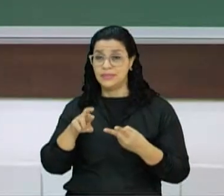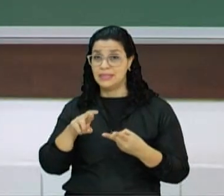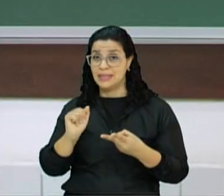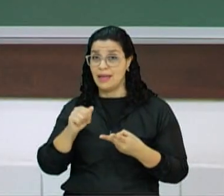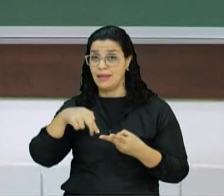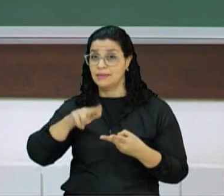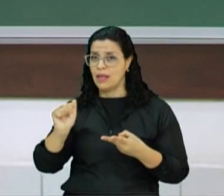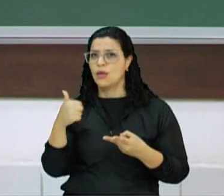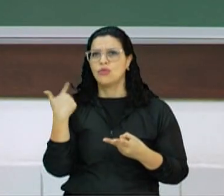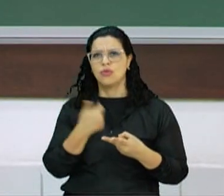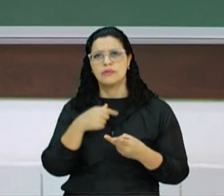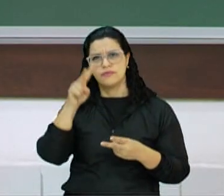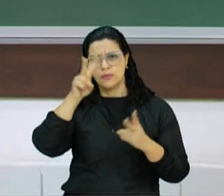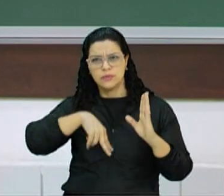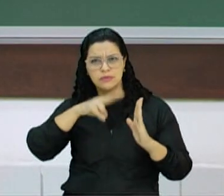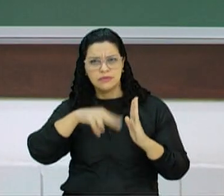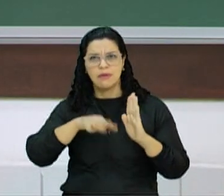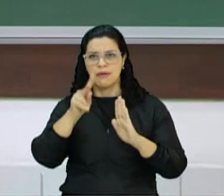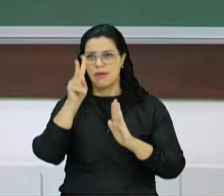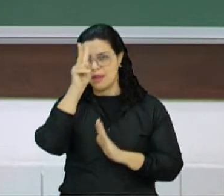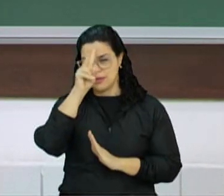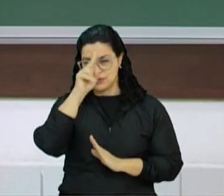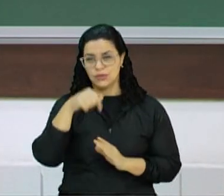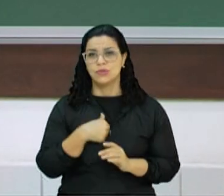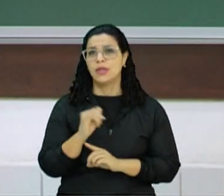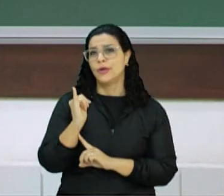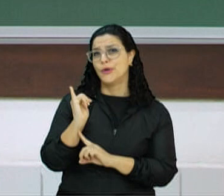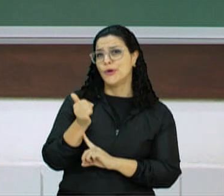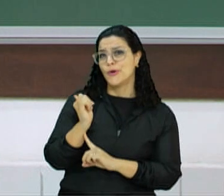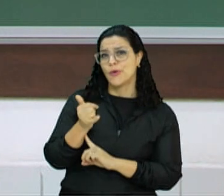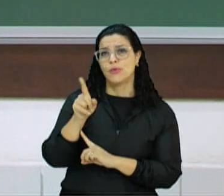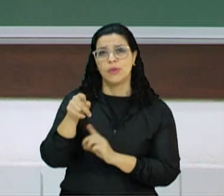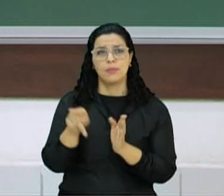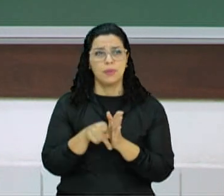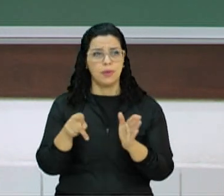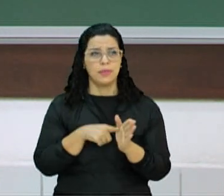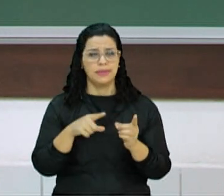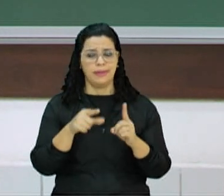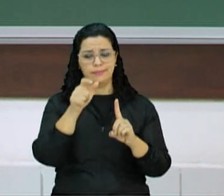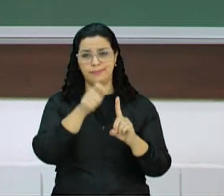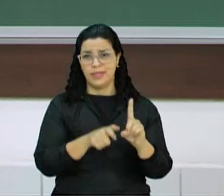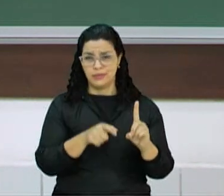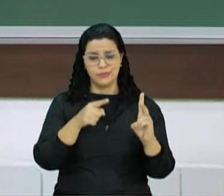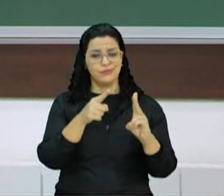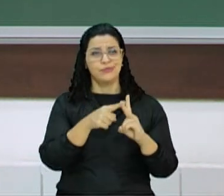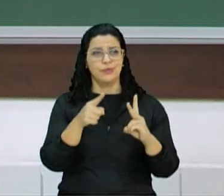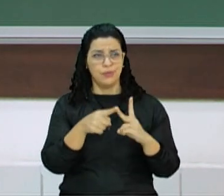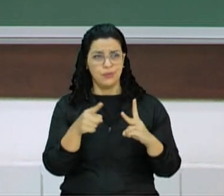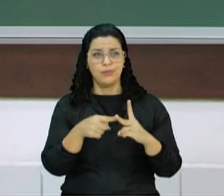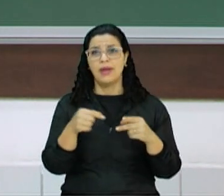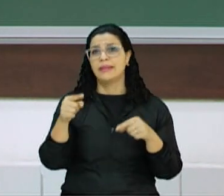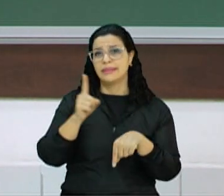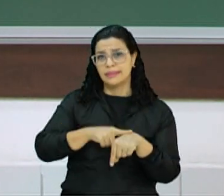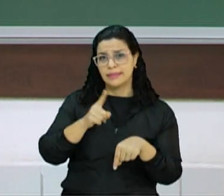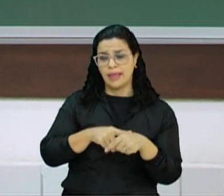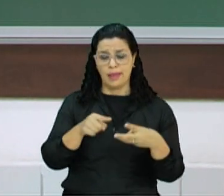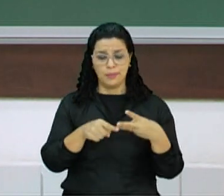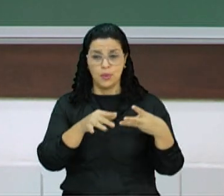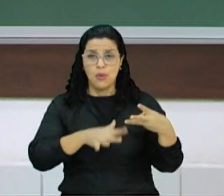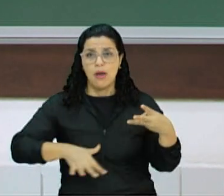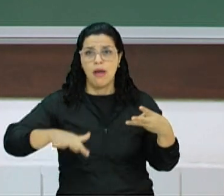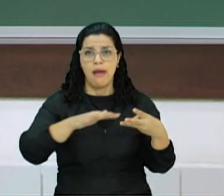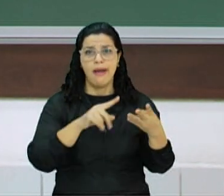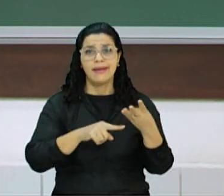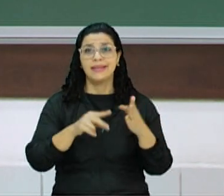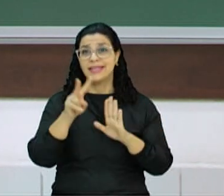deste conto que nós estamos lendo. E o que é o conto? O conto ele contém personagens, tempo, espaço